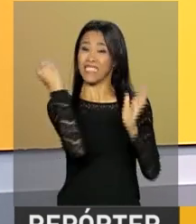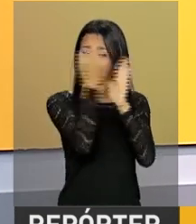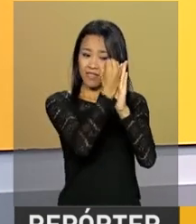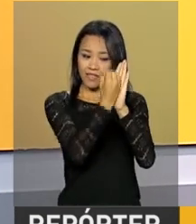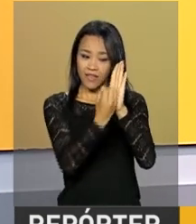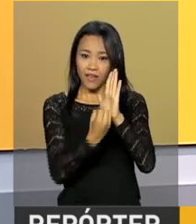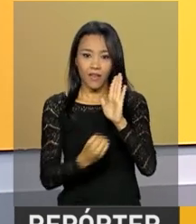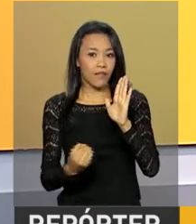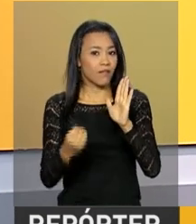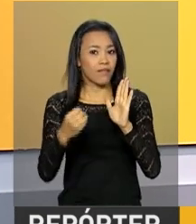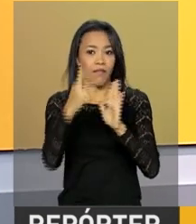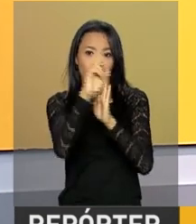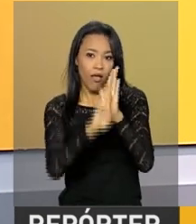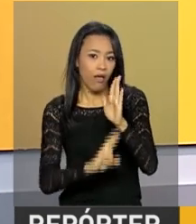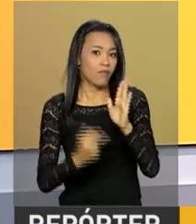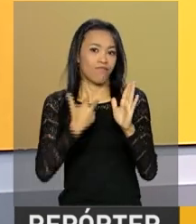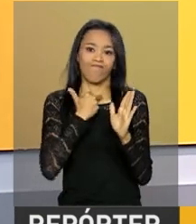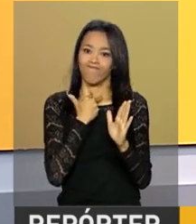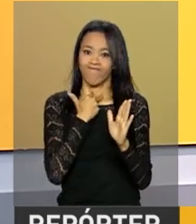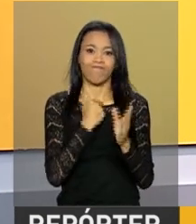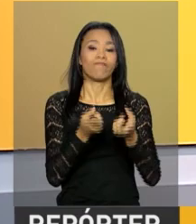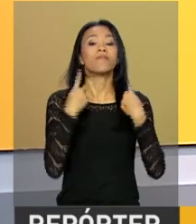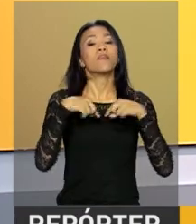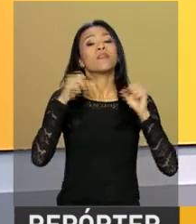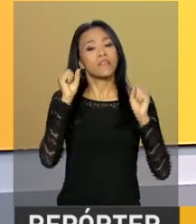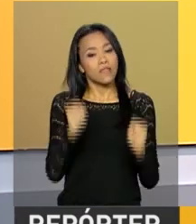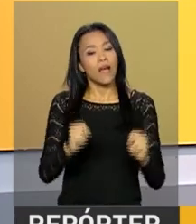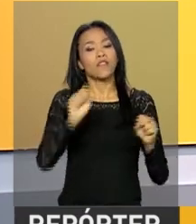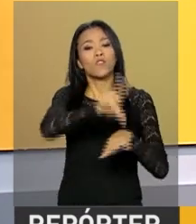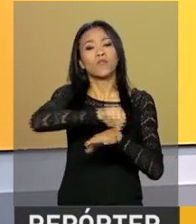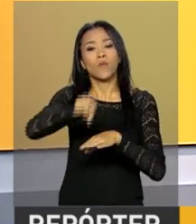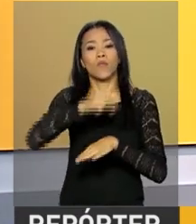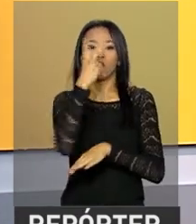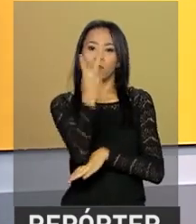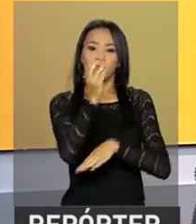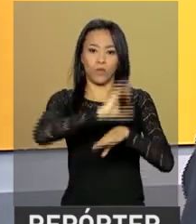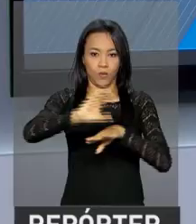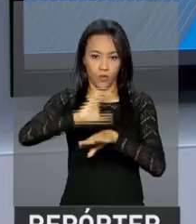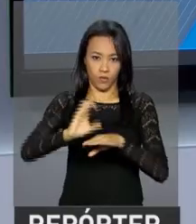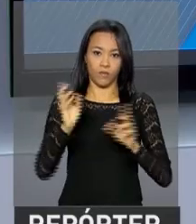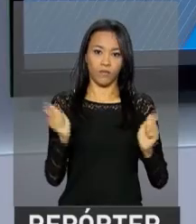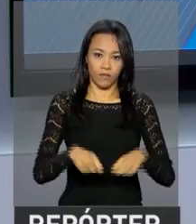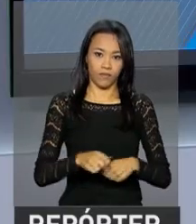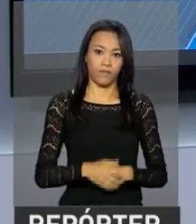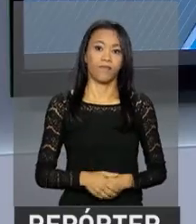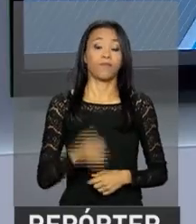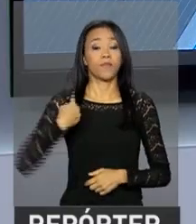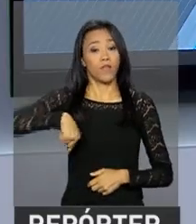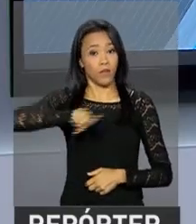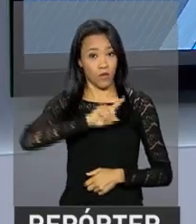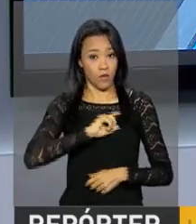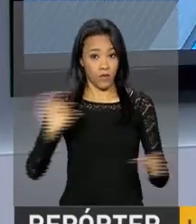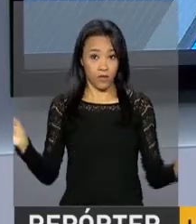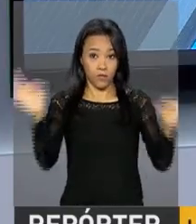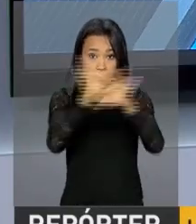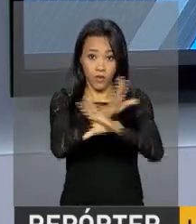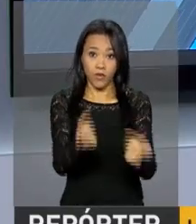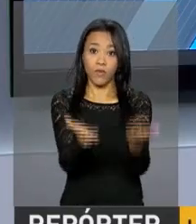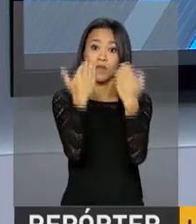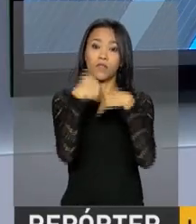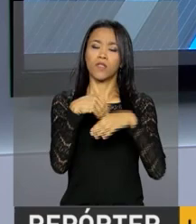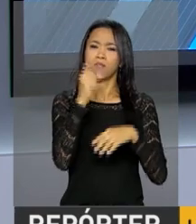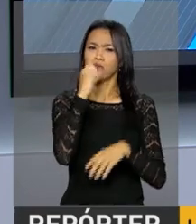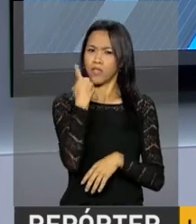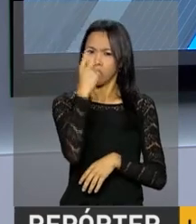na redação lembrando que é possível concorrer em até duas opções de cursos e repórter nbr fica por aqui voltamos